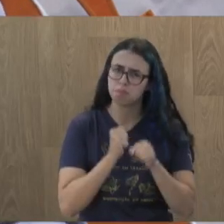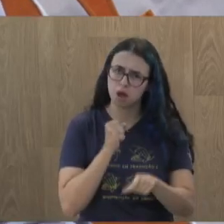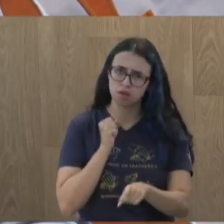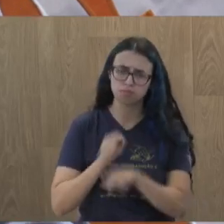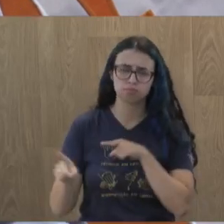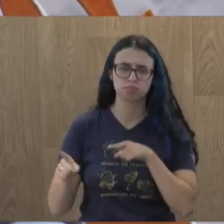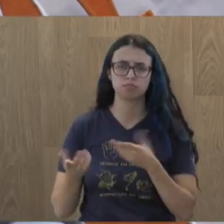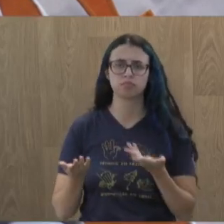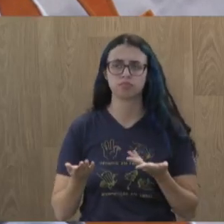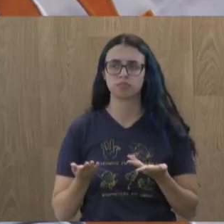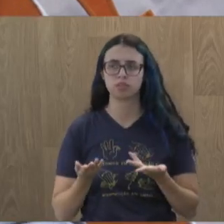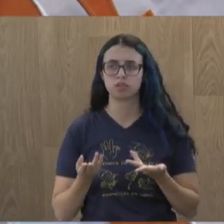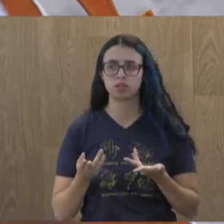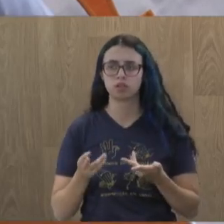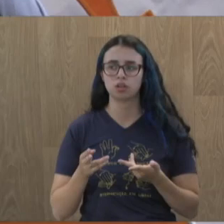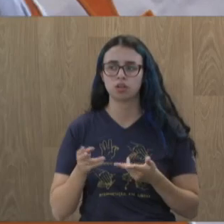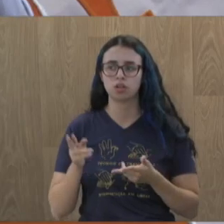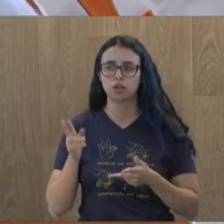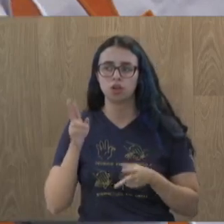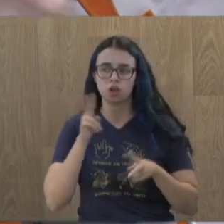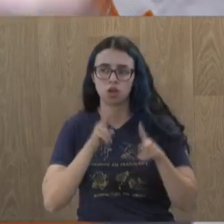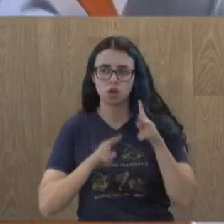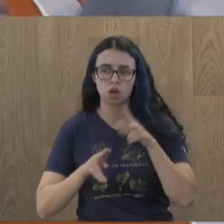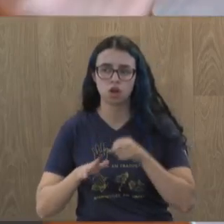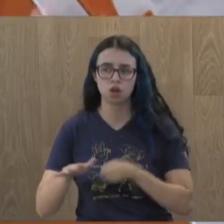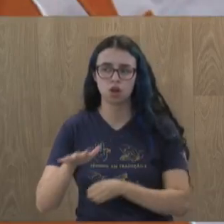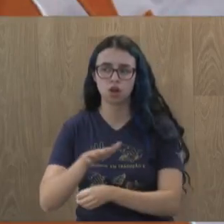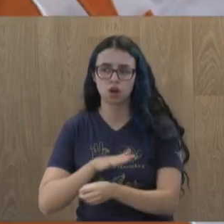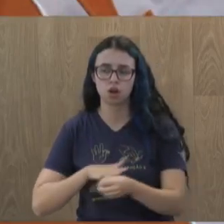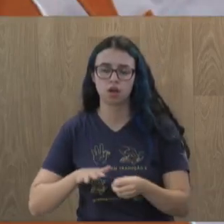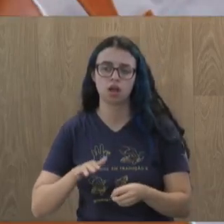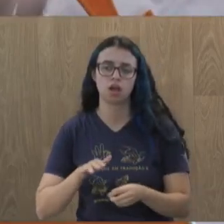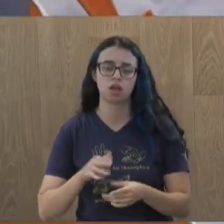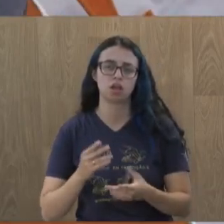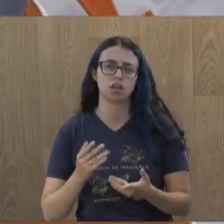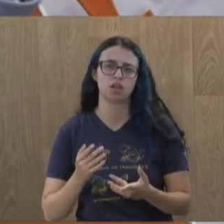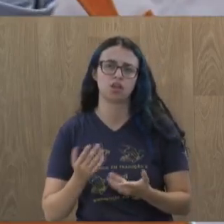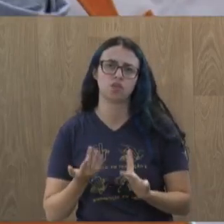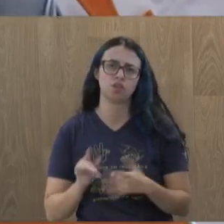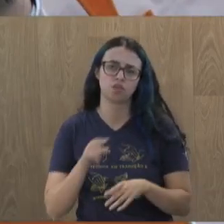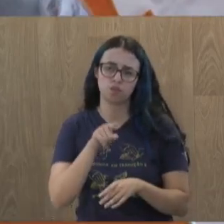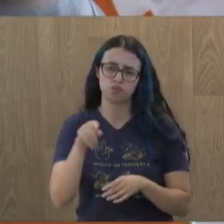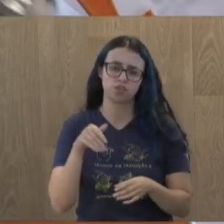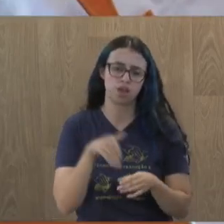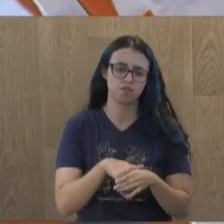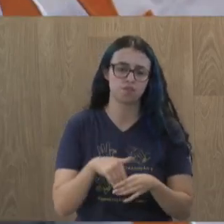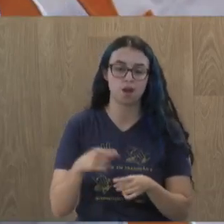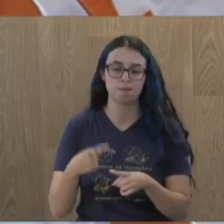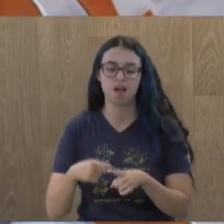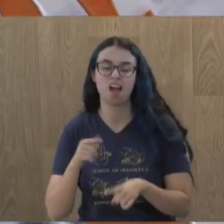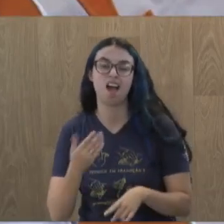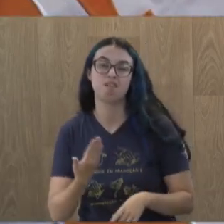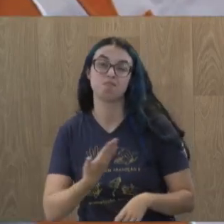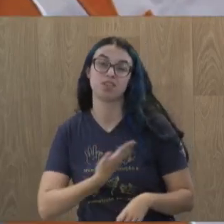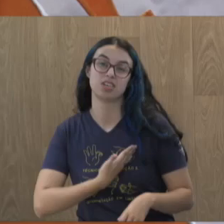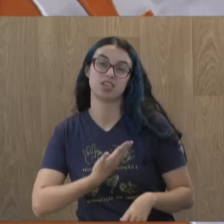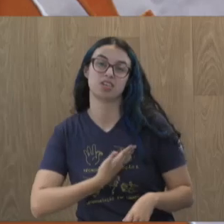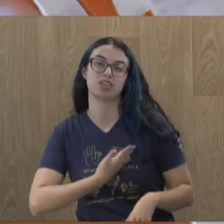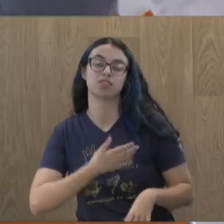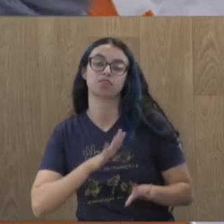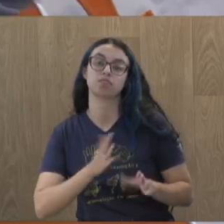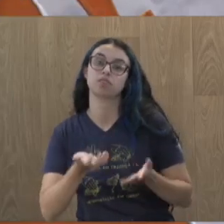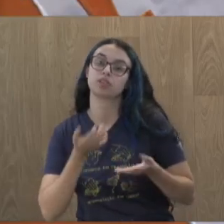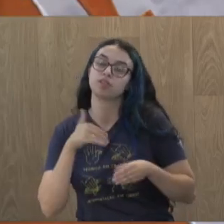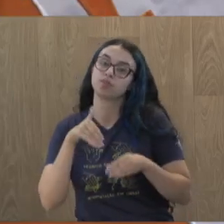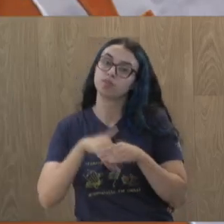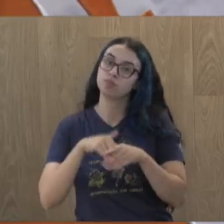Analisa aí no seu bairro, analisa aí. Não vota porque é amigo do seu amigo não, tá? Também não. Vota porque você tem confiança. Queria falar